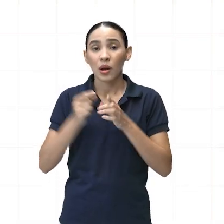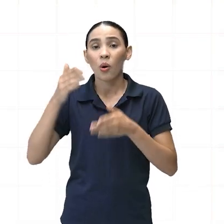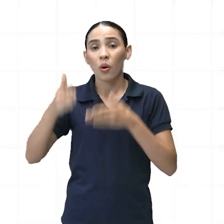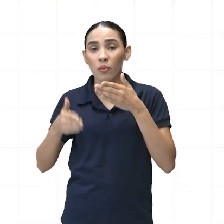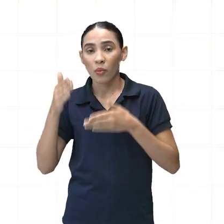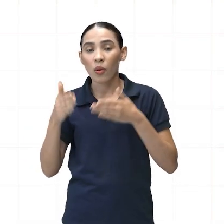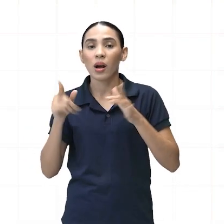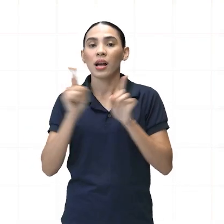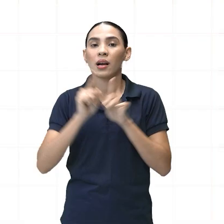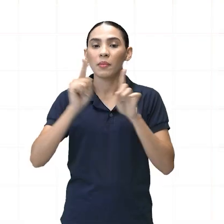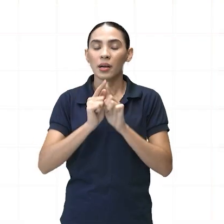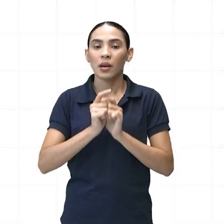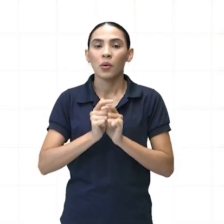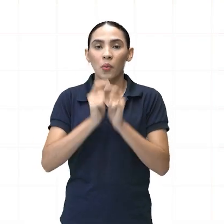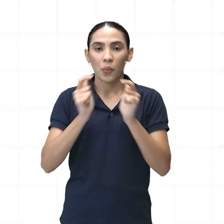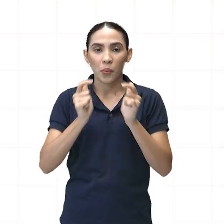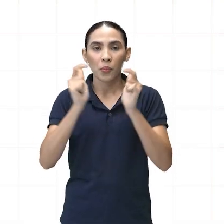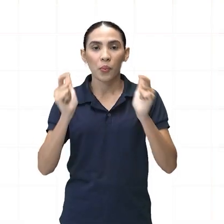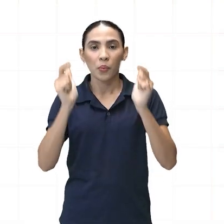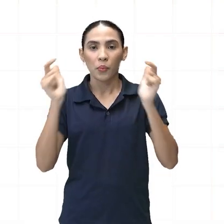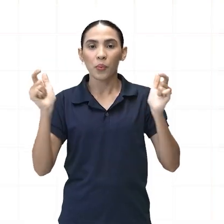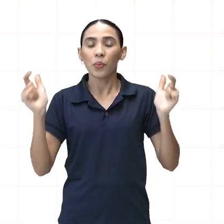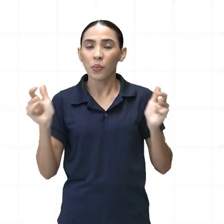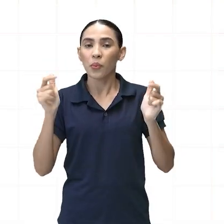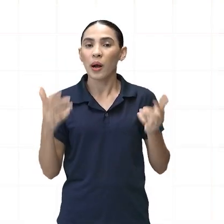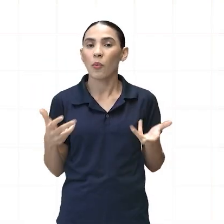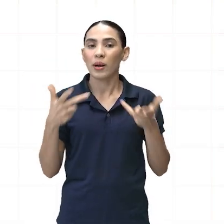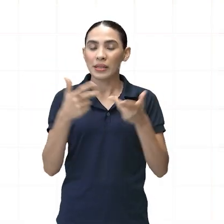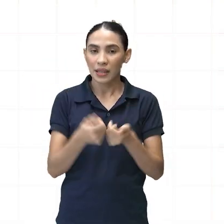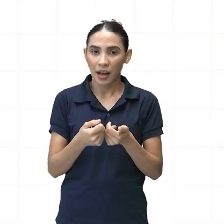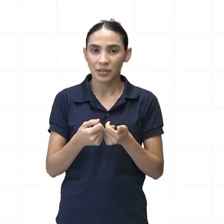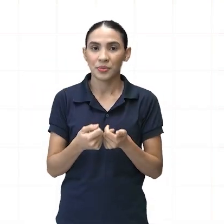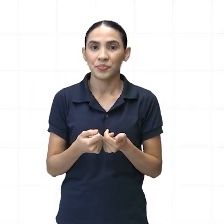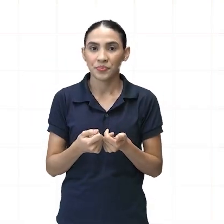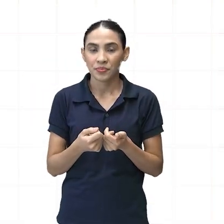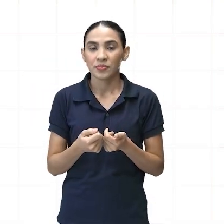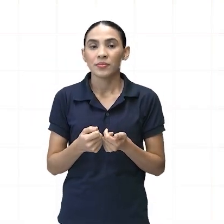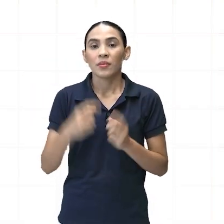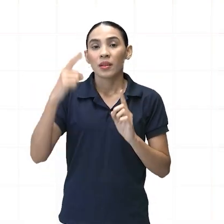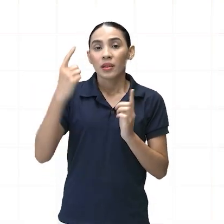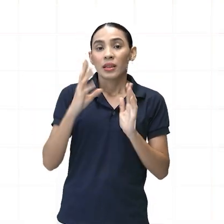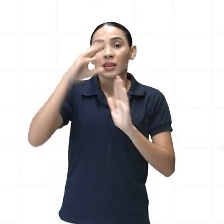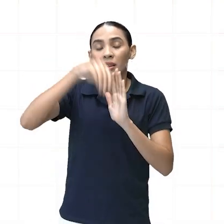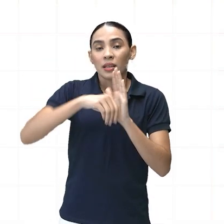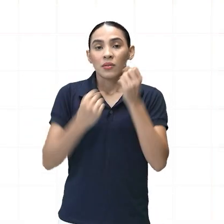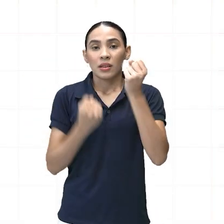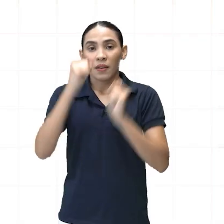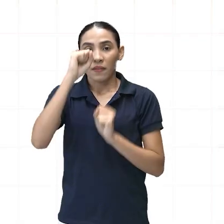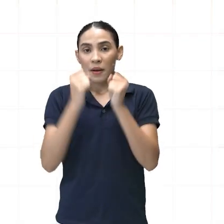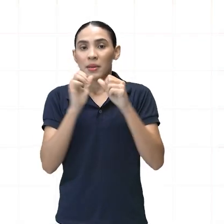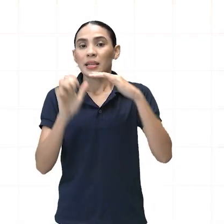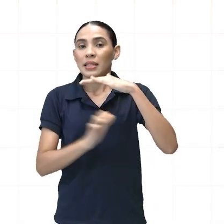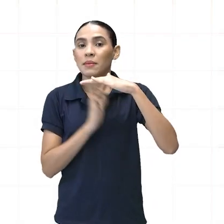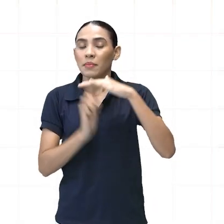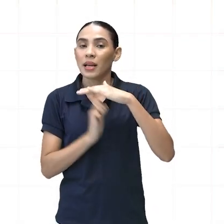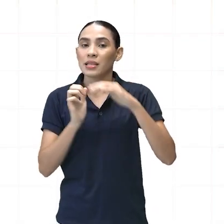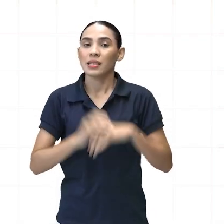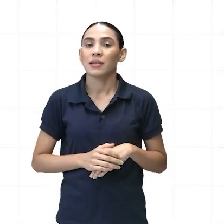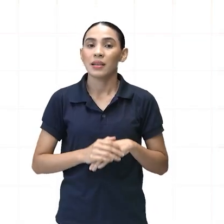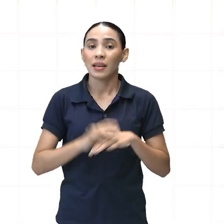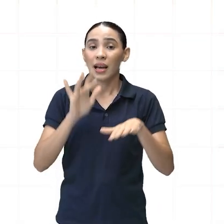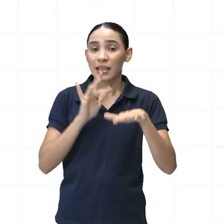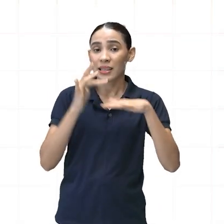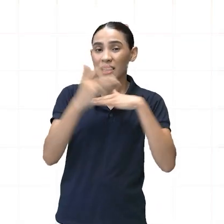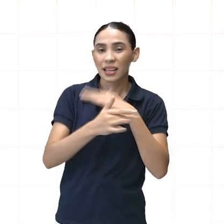robótica, elas estão aumentando a eficiência nas fábricas, tá? Enquanto a